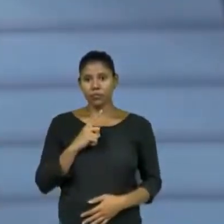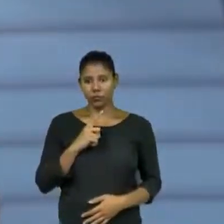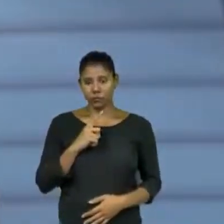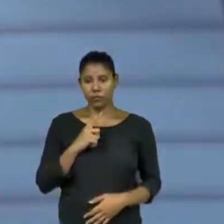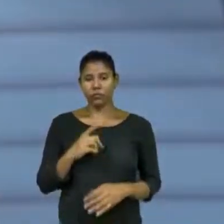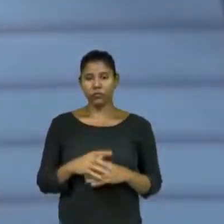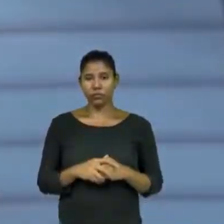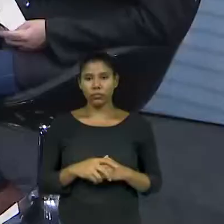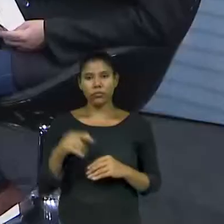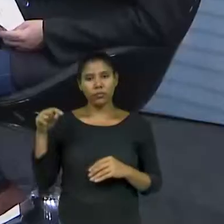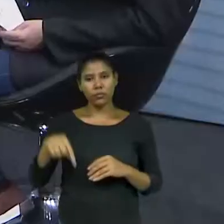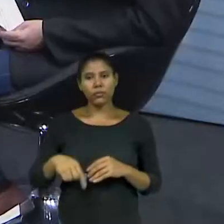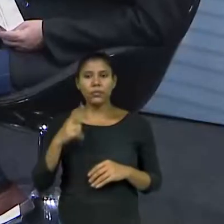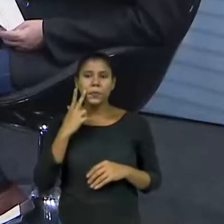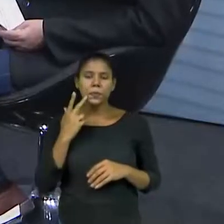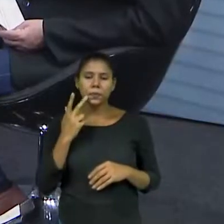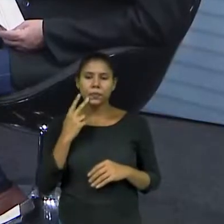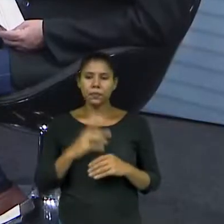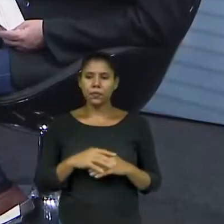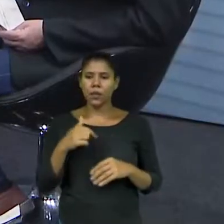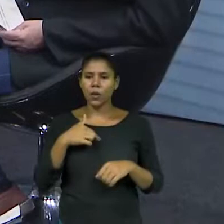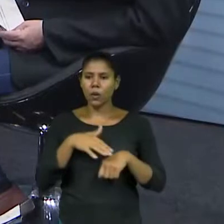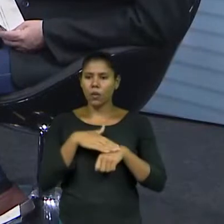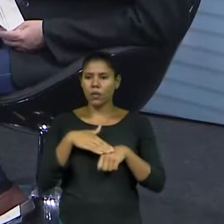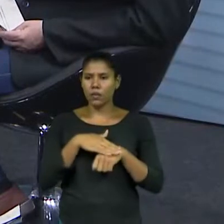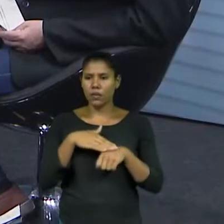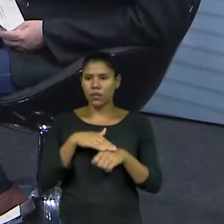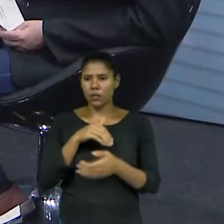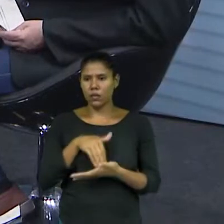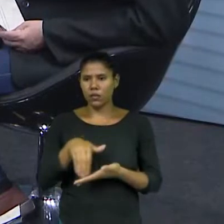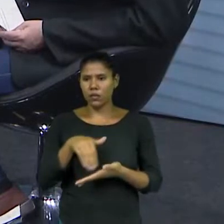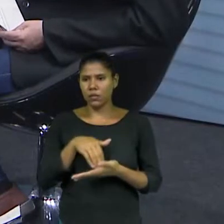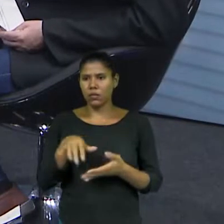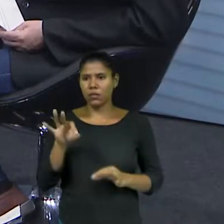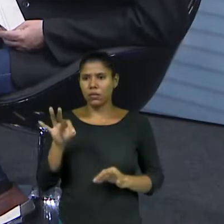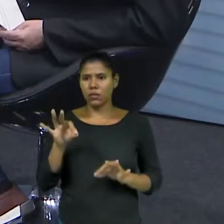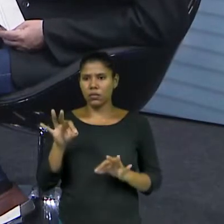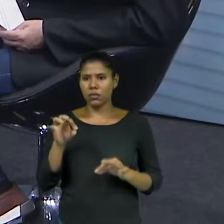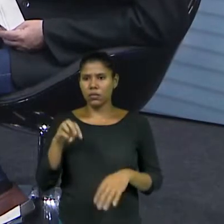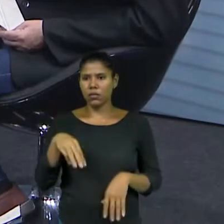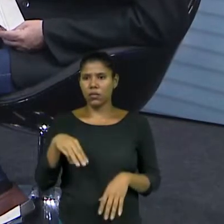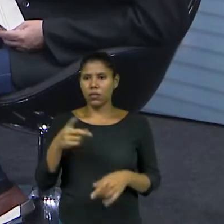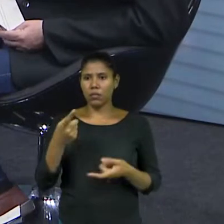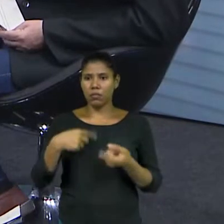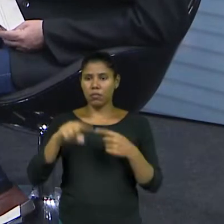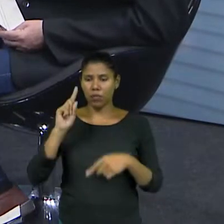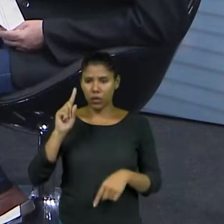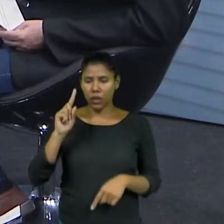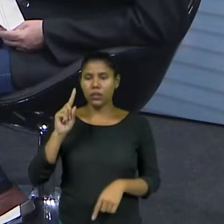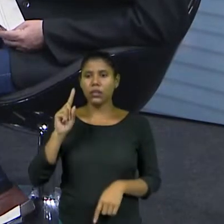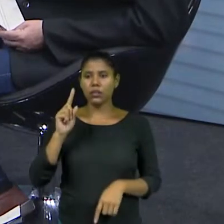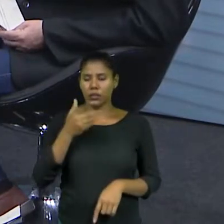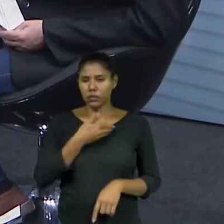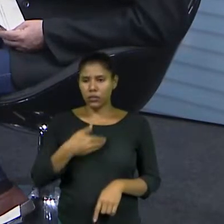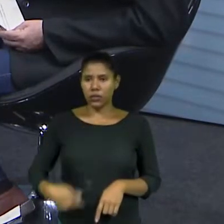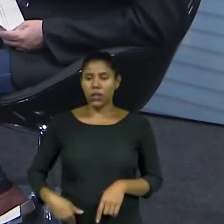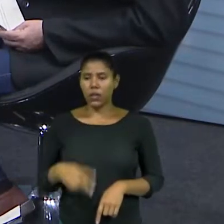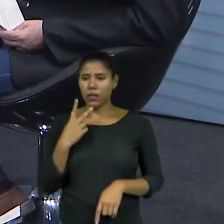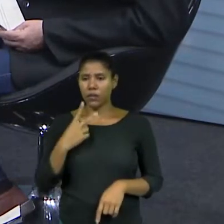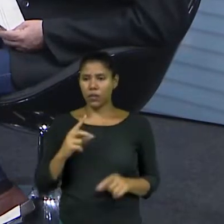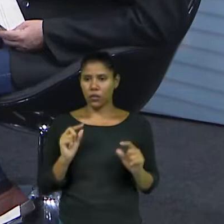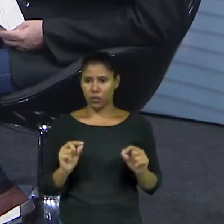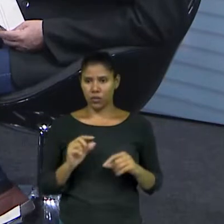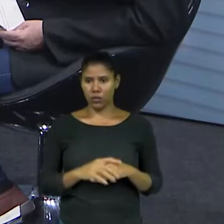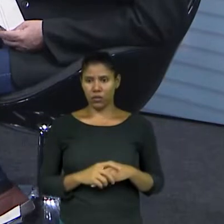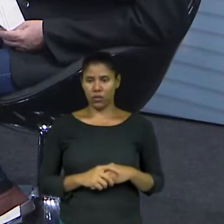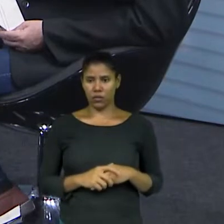Ô Joaquim e Luz, eu conversei aqui com o secretário da articulação, na modernização do governo, e ele falou algo aqui interessante. O